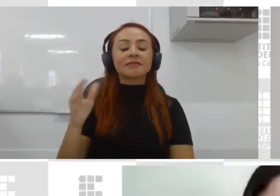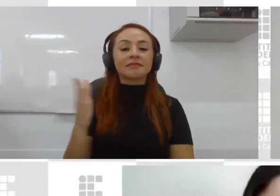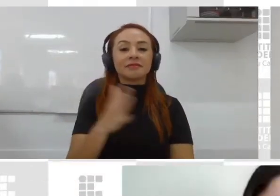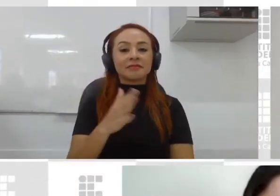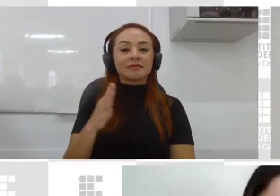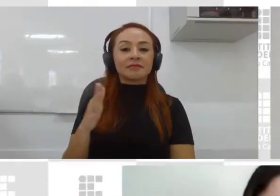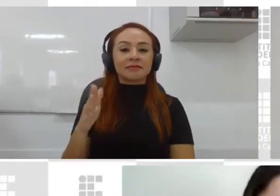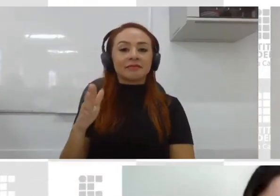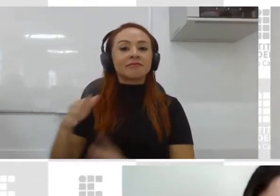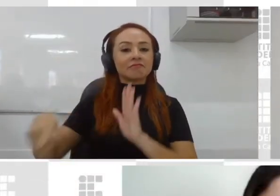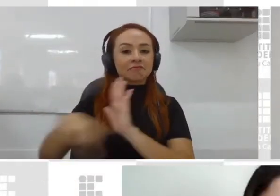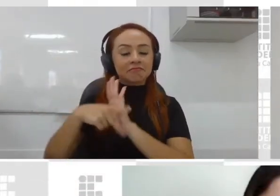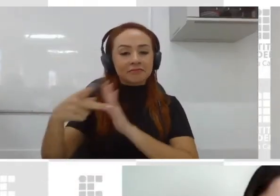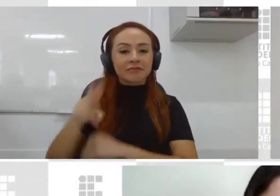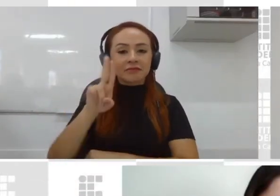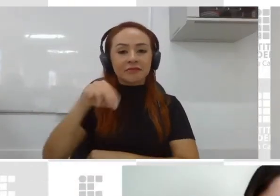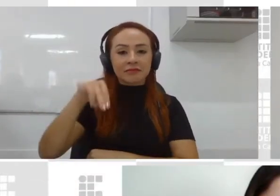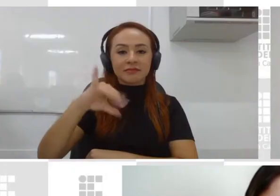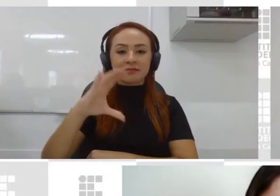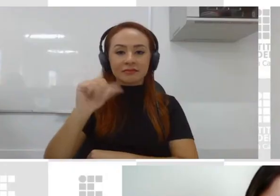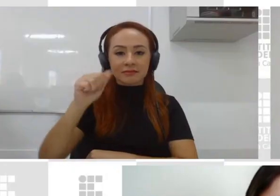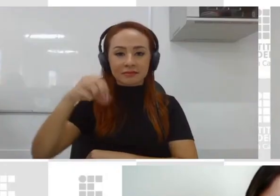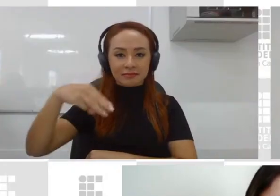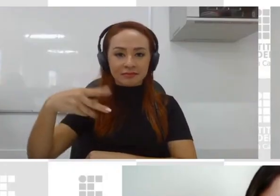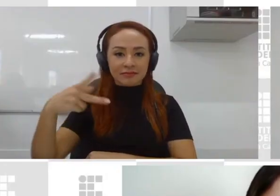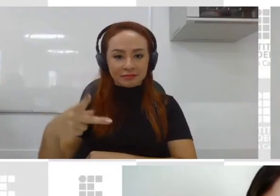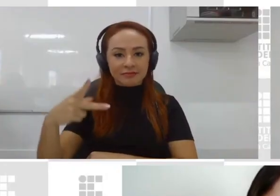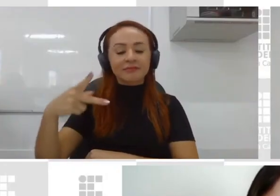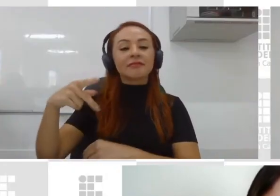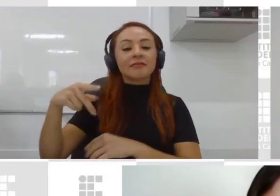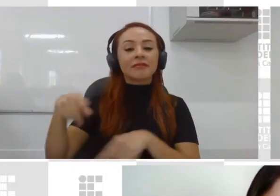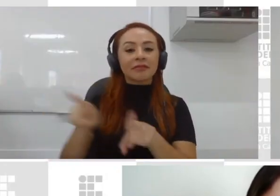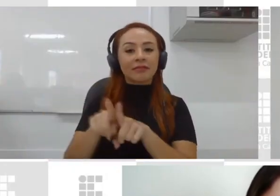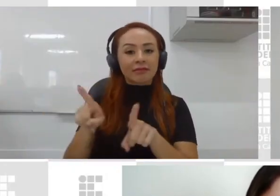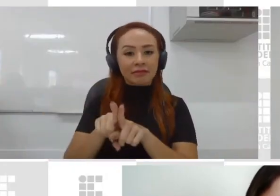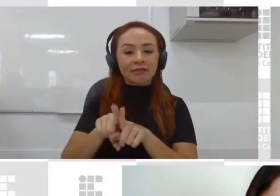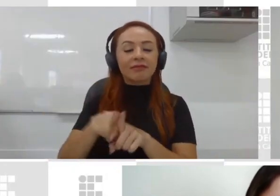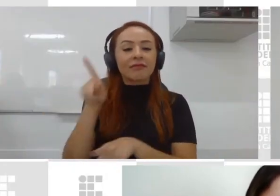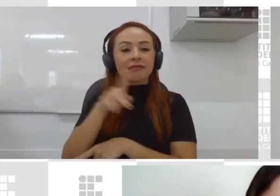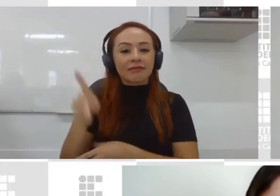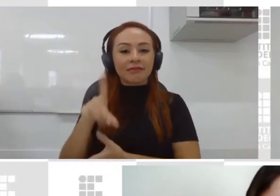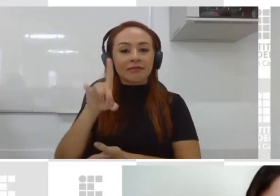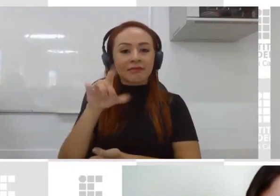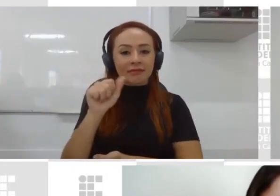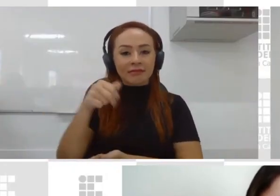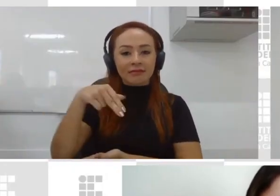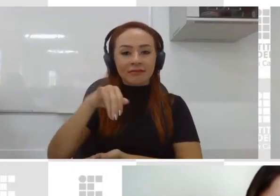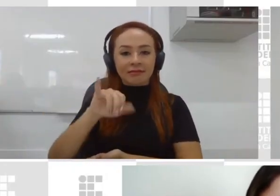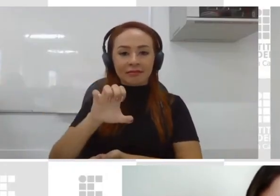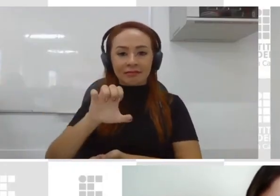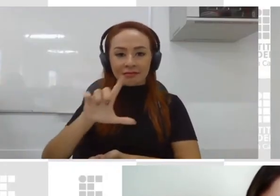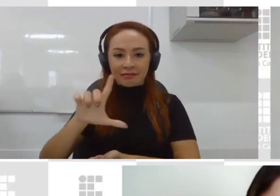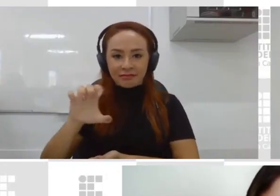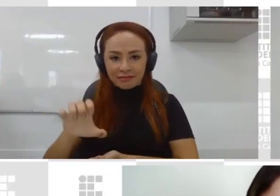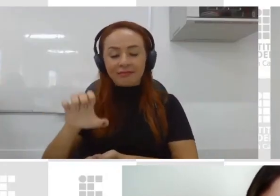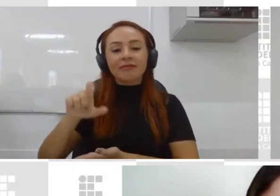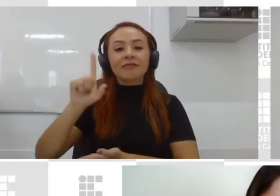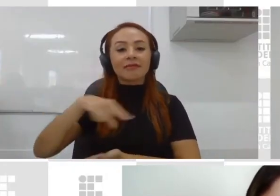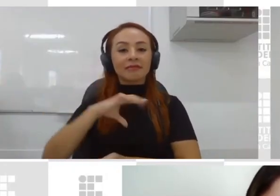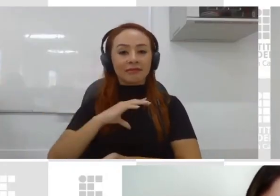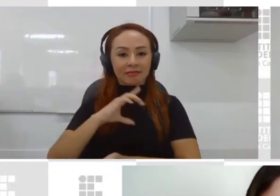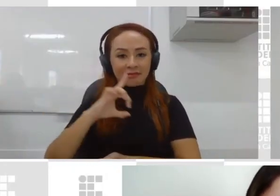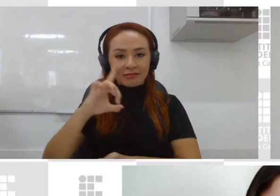que é coordenadora do programa IFSC Sustentável. Então, eu vou passar a palavra para a Daniele, para que a